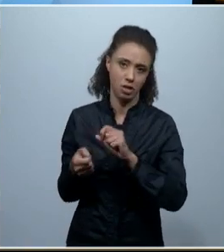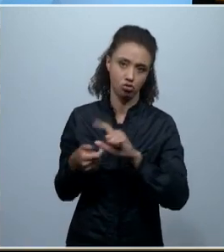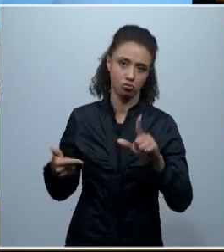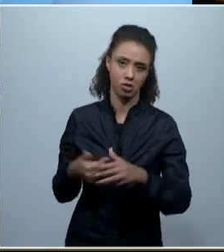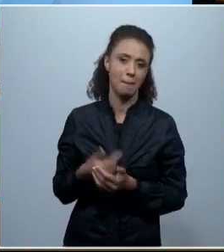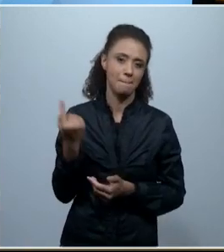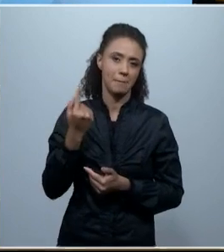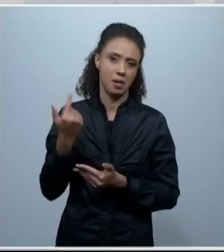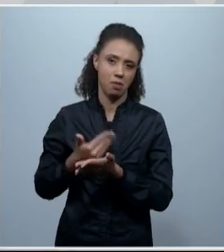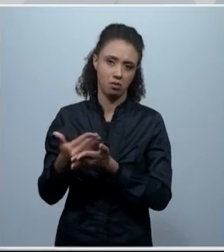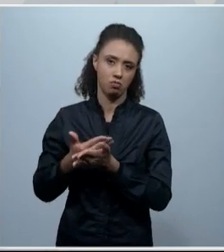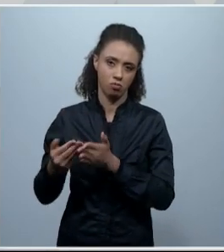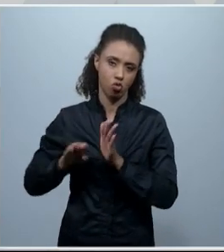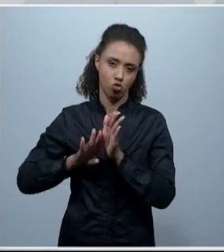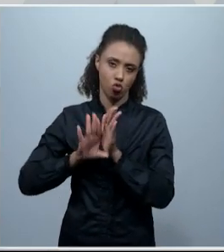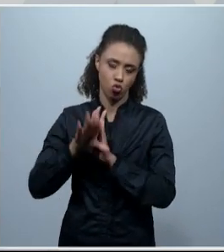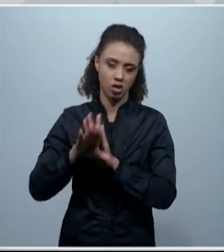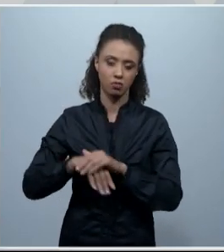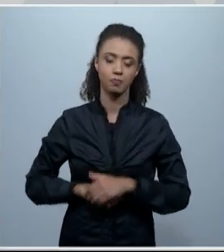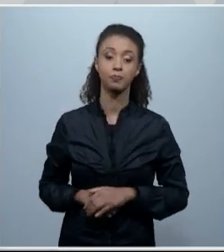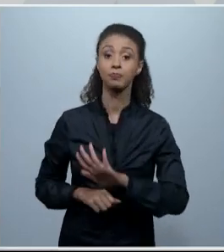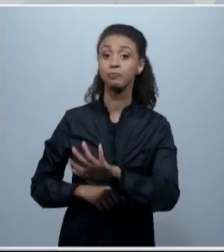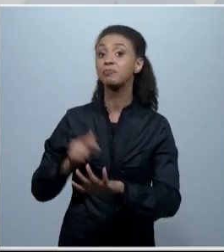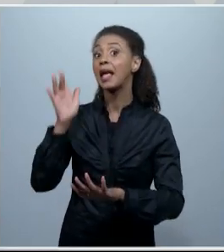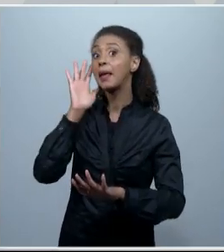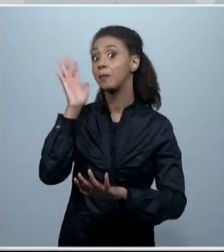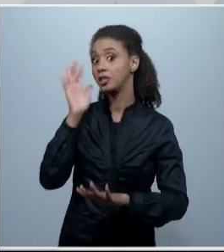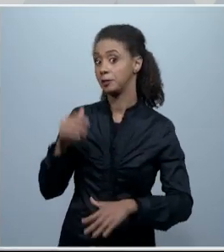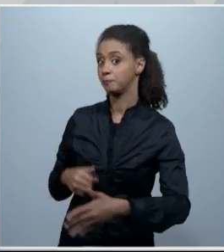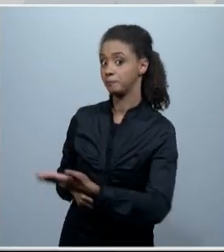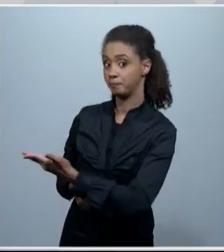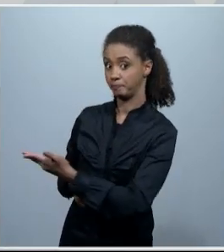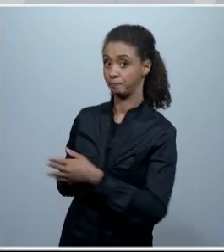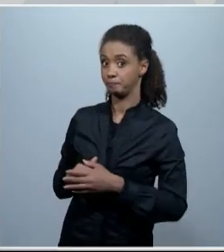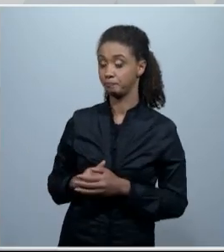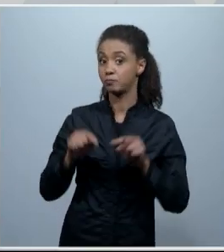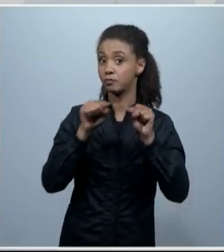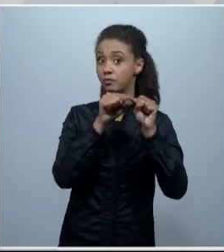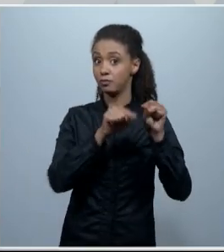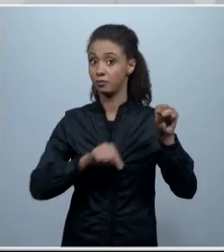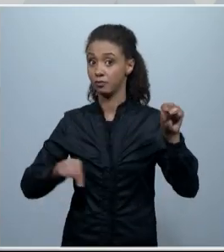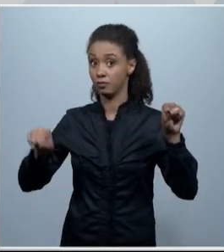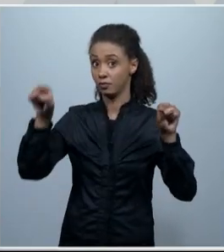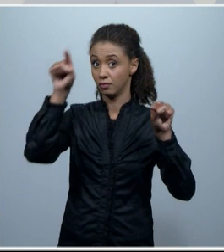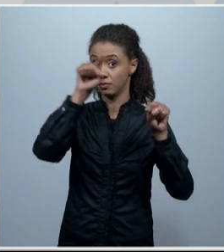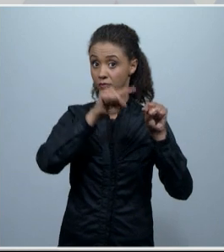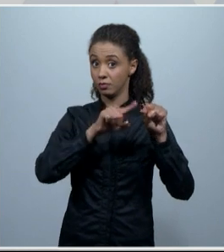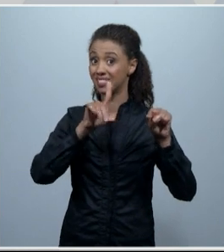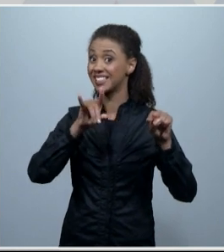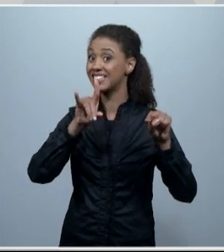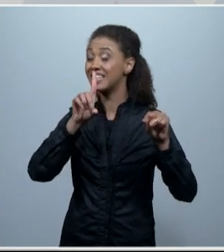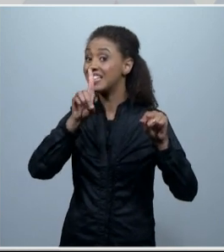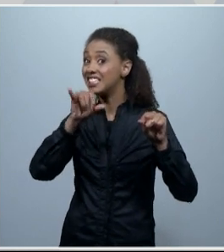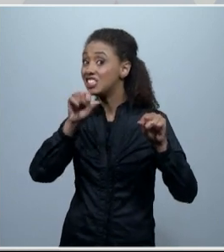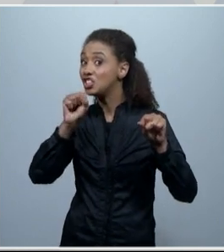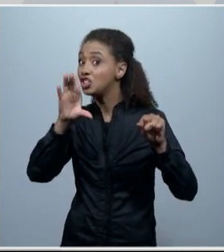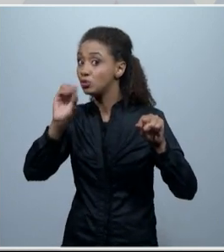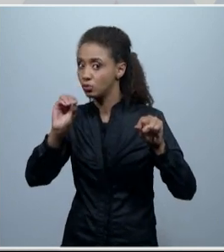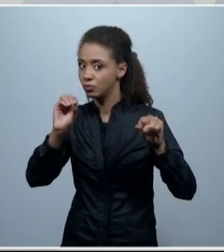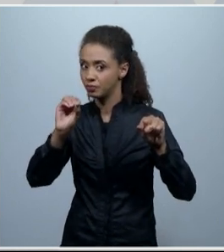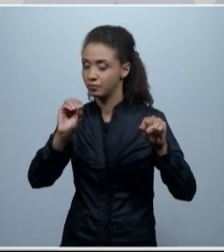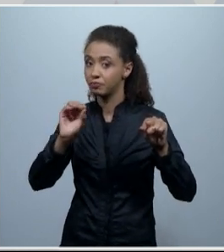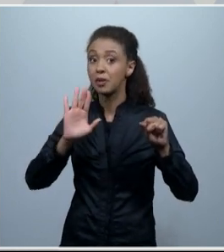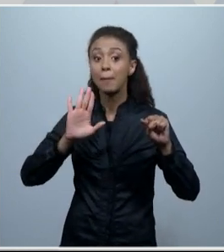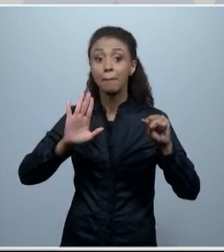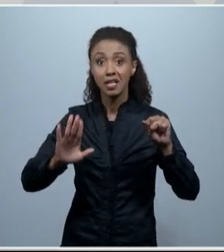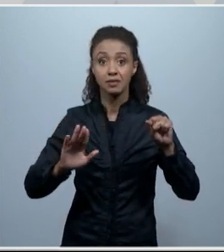para esse primeiro desenho aqui onde tem um disco e pensa que os o que eu vou chamar de plano é o interior desse disco